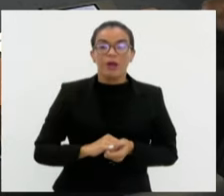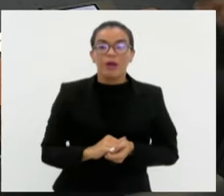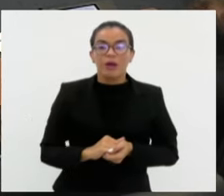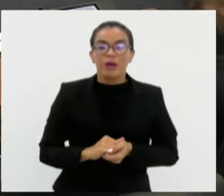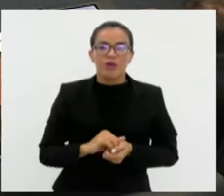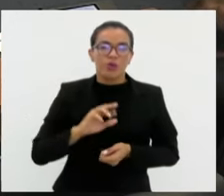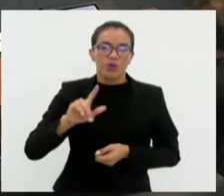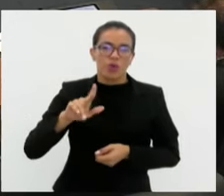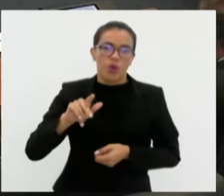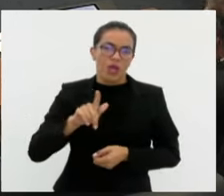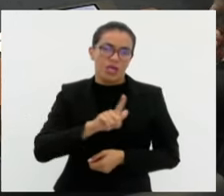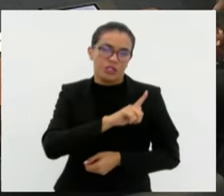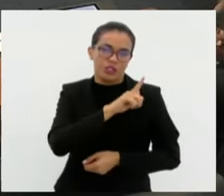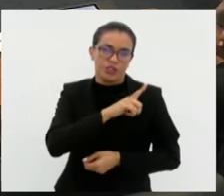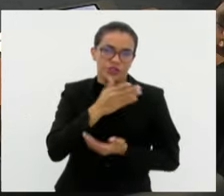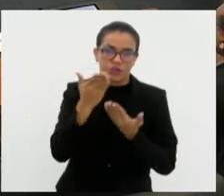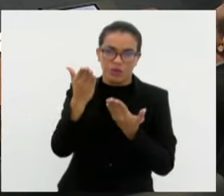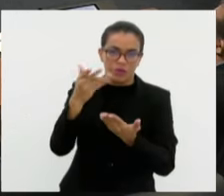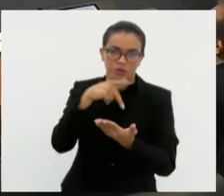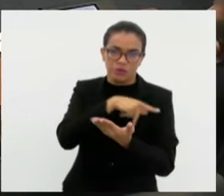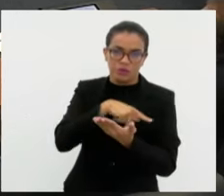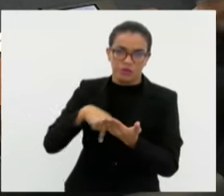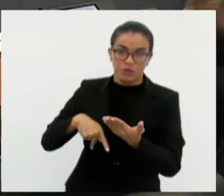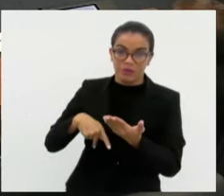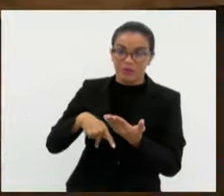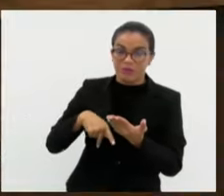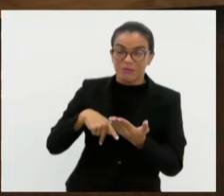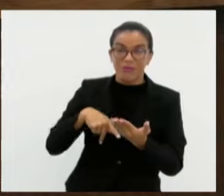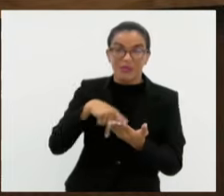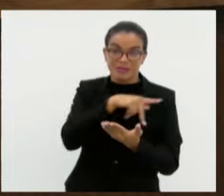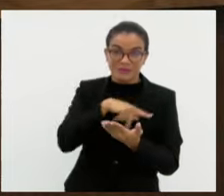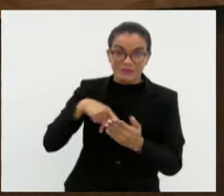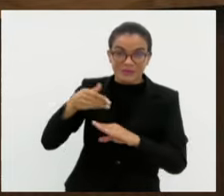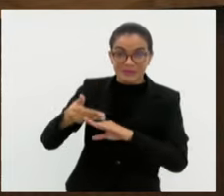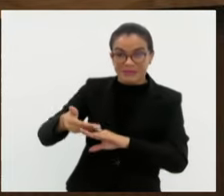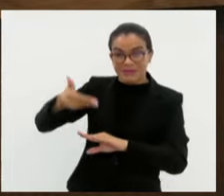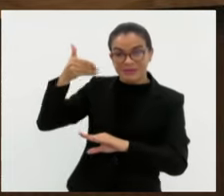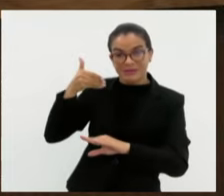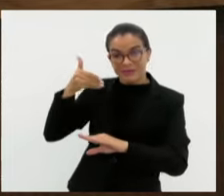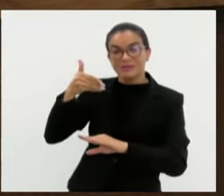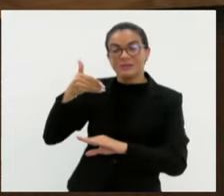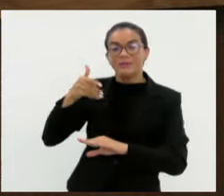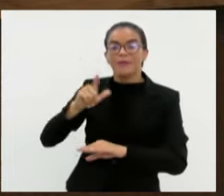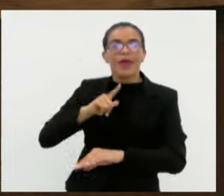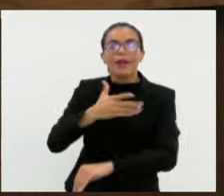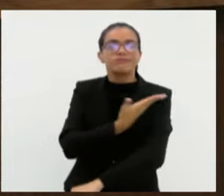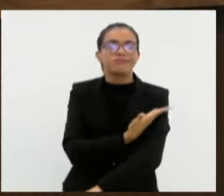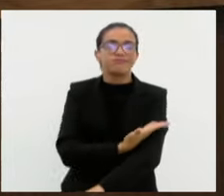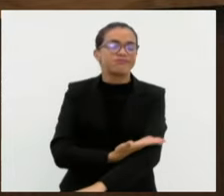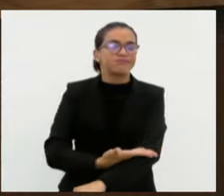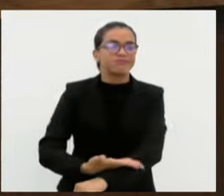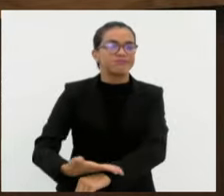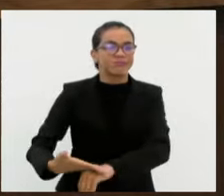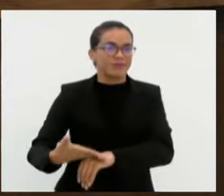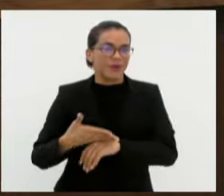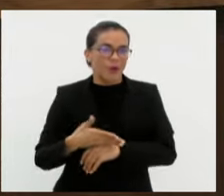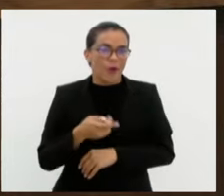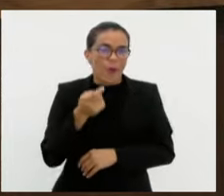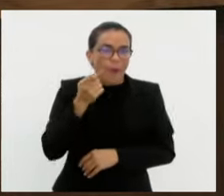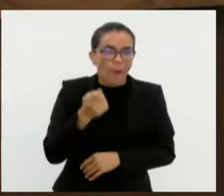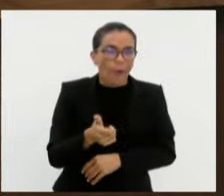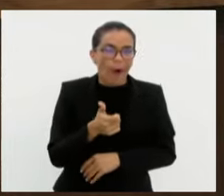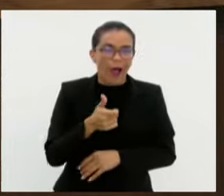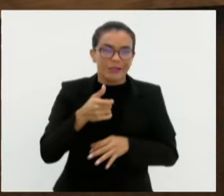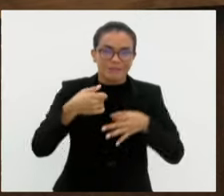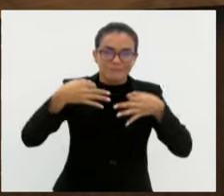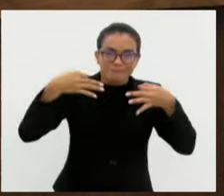Não na gestão de Vossa Excelência, mas na legislatura anterior, era habitual, eu diria que quase na